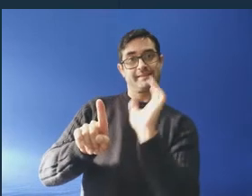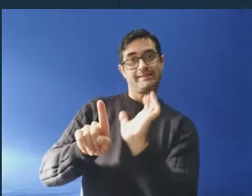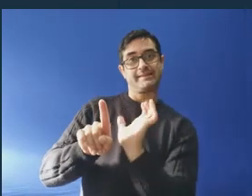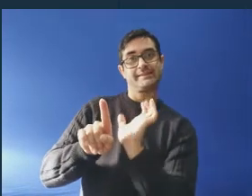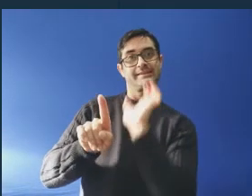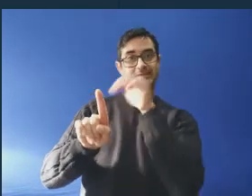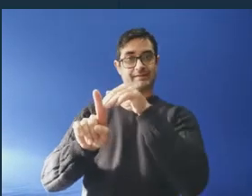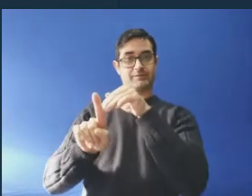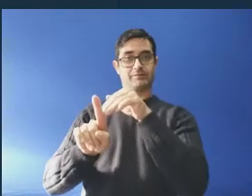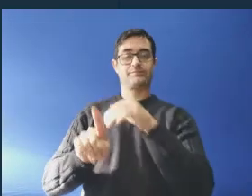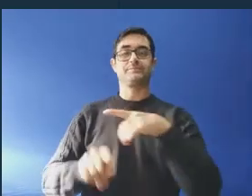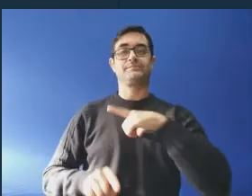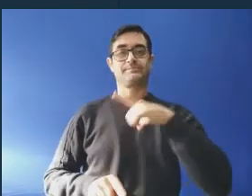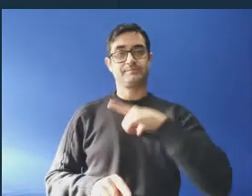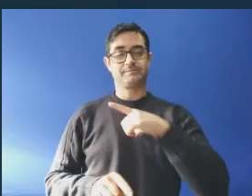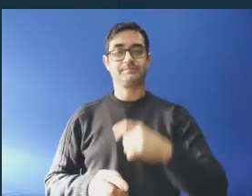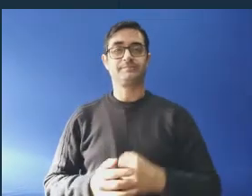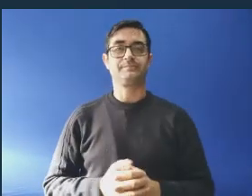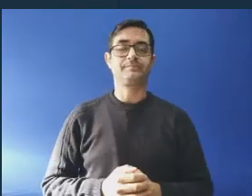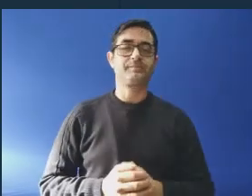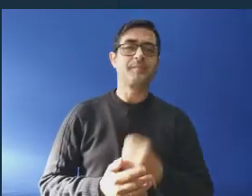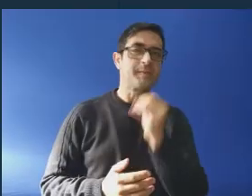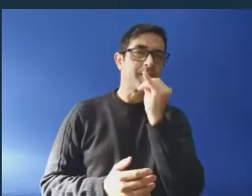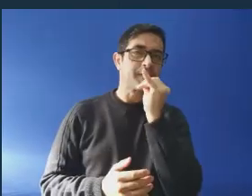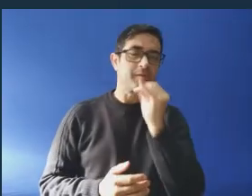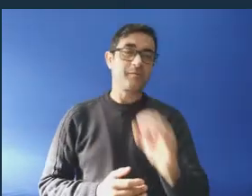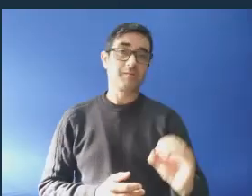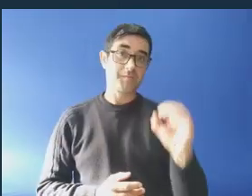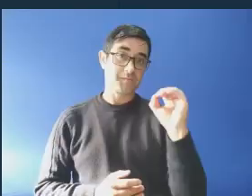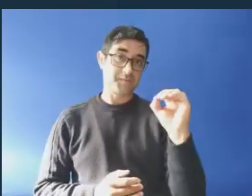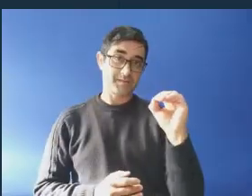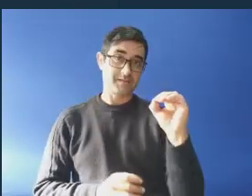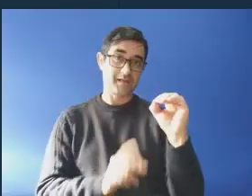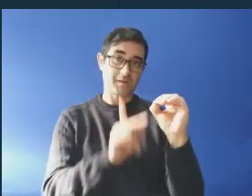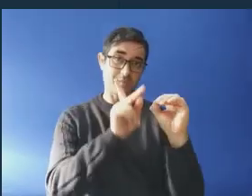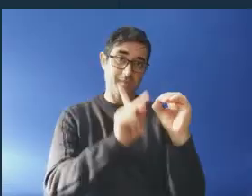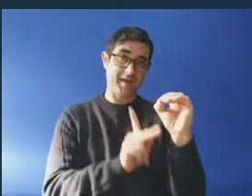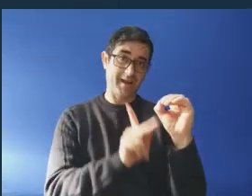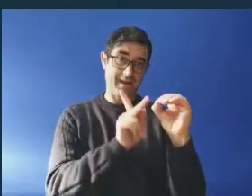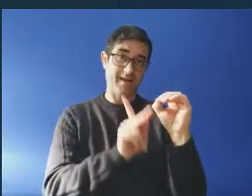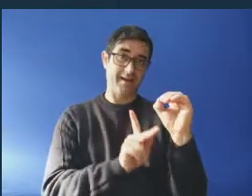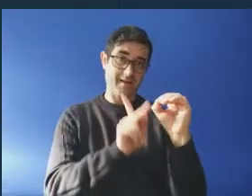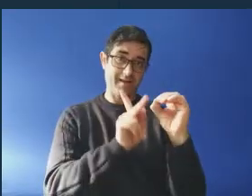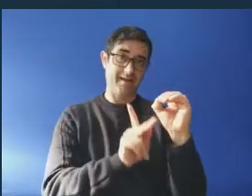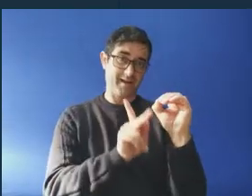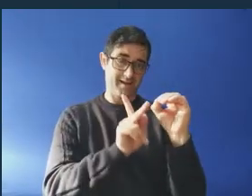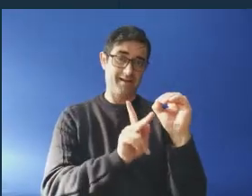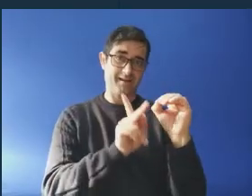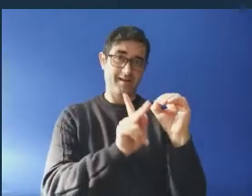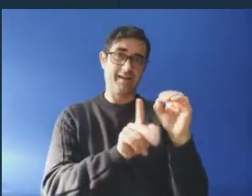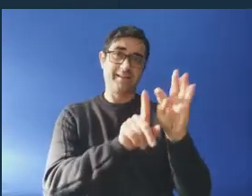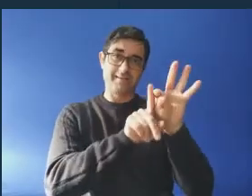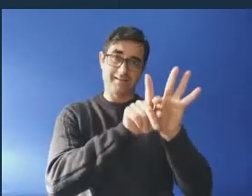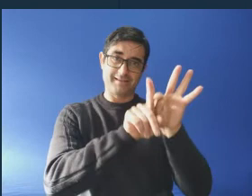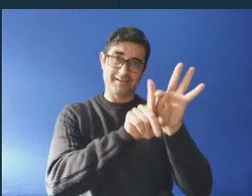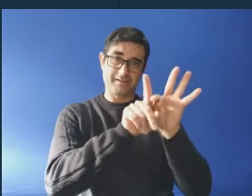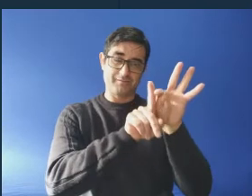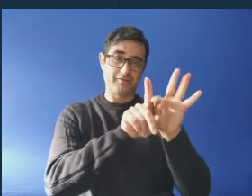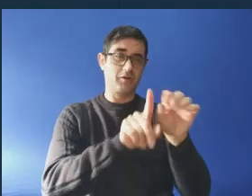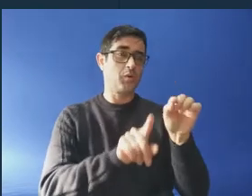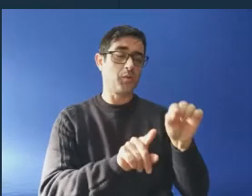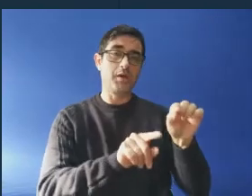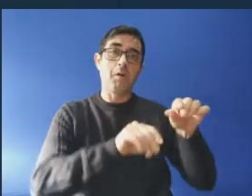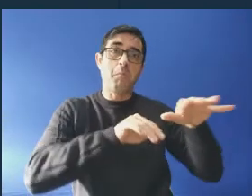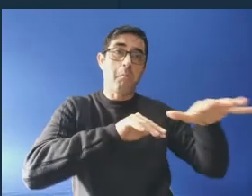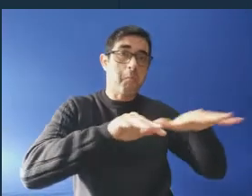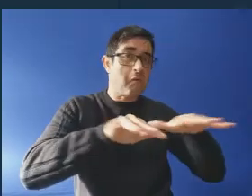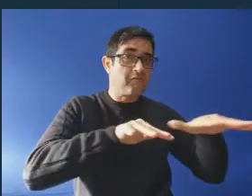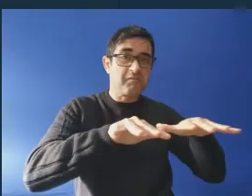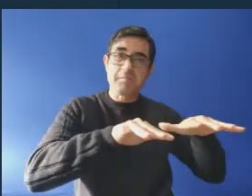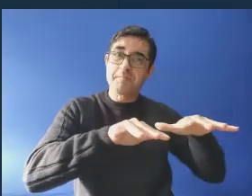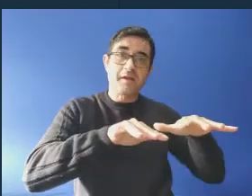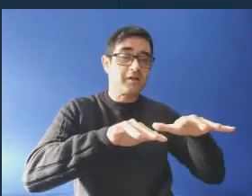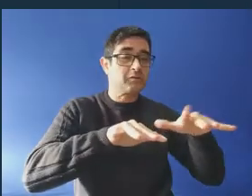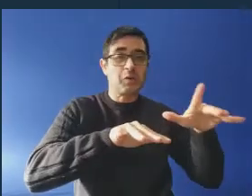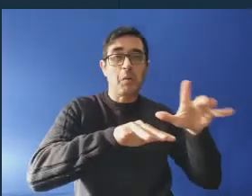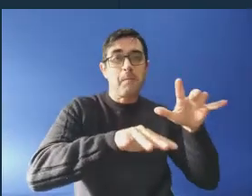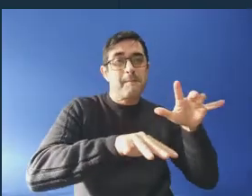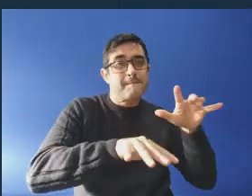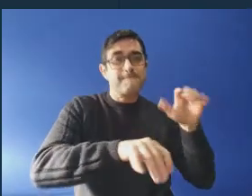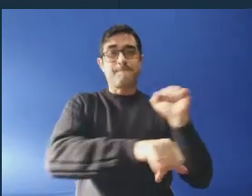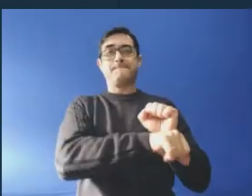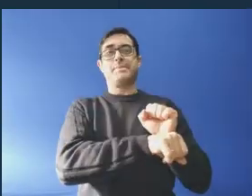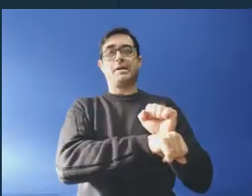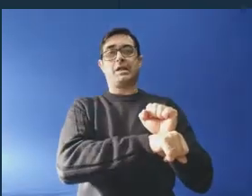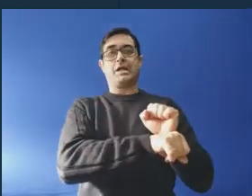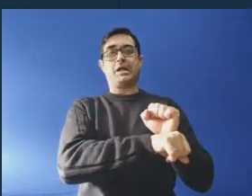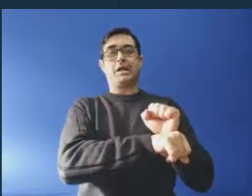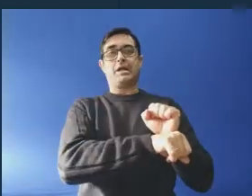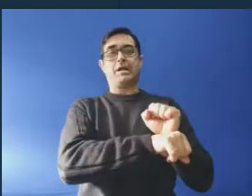que o zero absoluto, que é o zero Kelvin, seria uma ausência total de movimento. É um estado teórico.